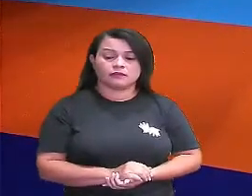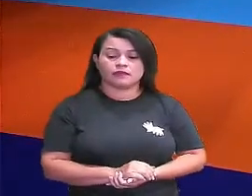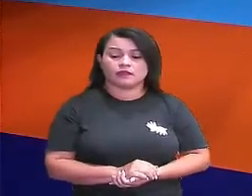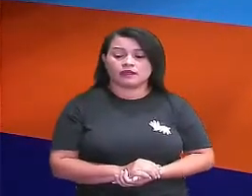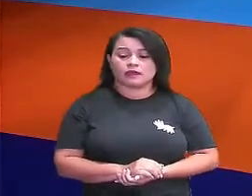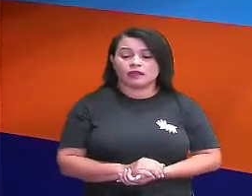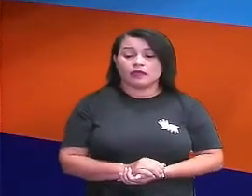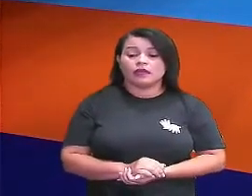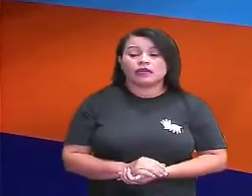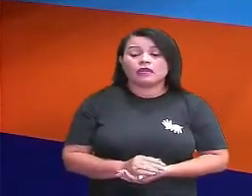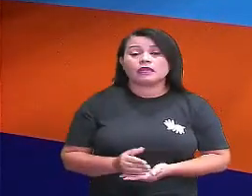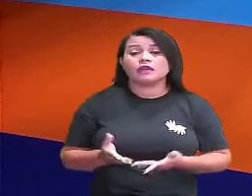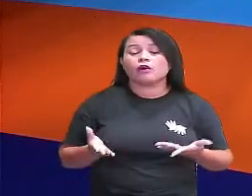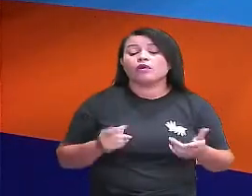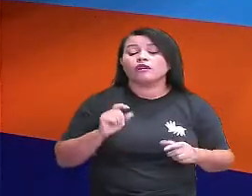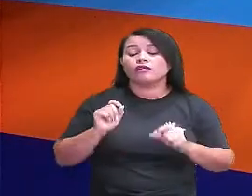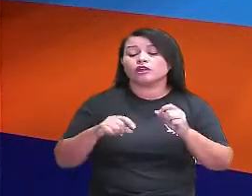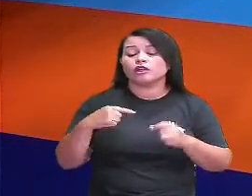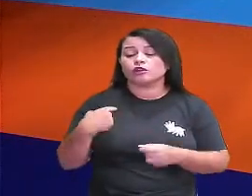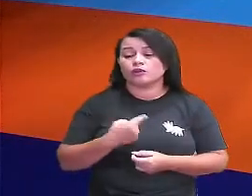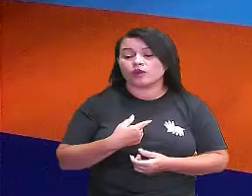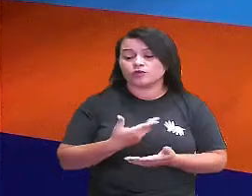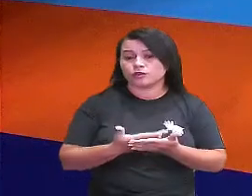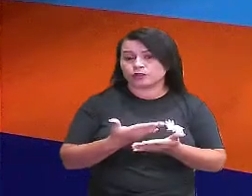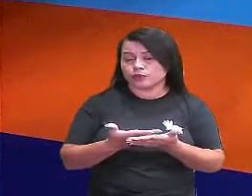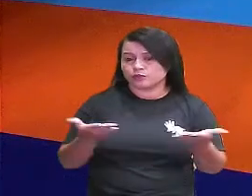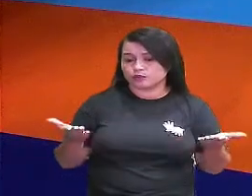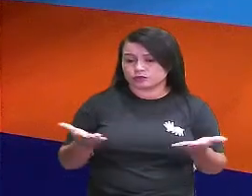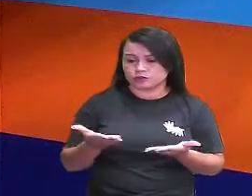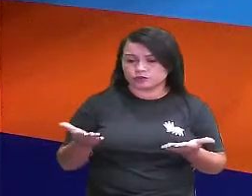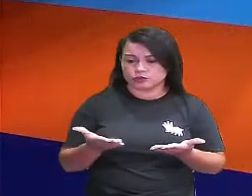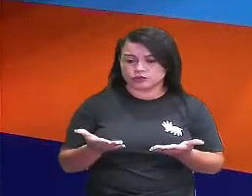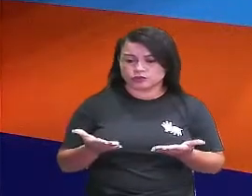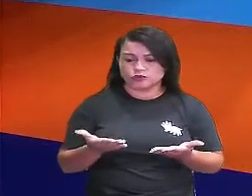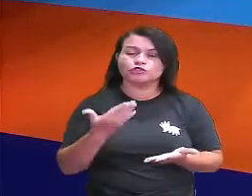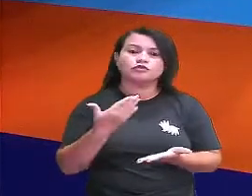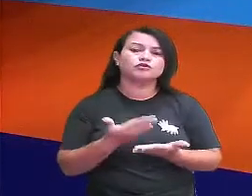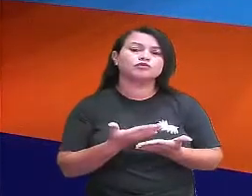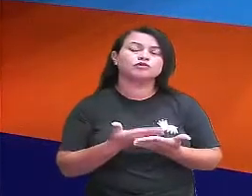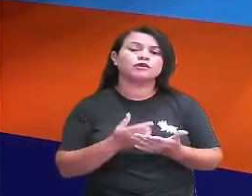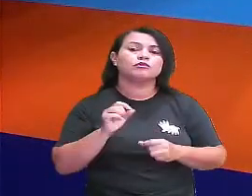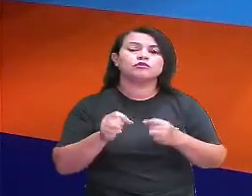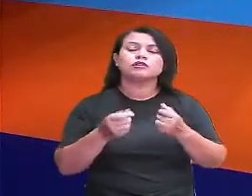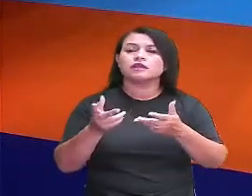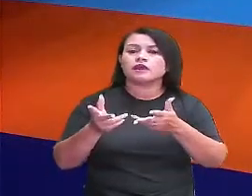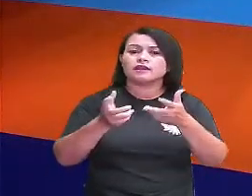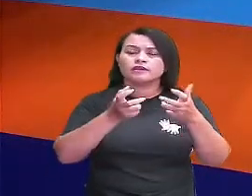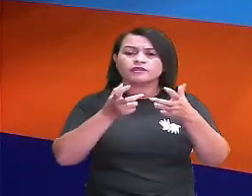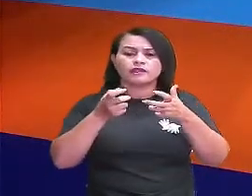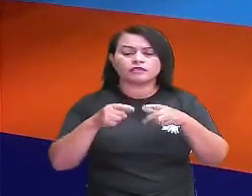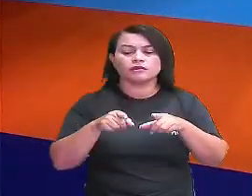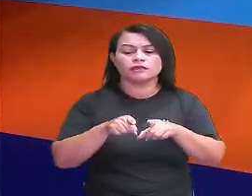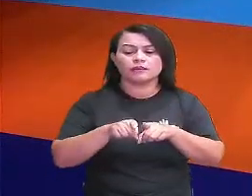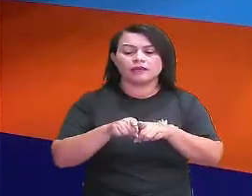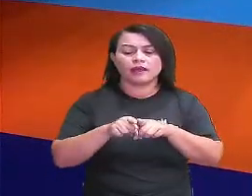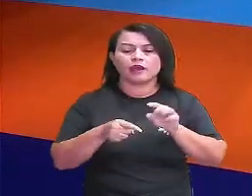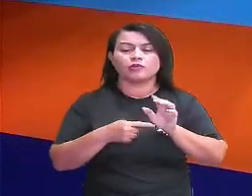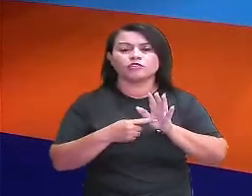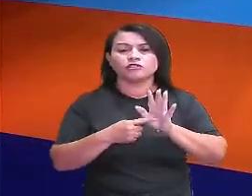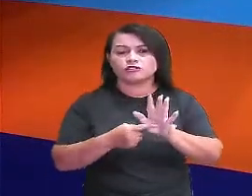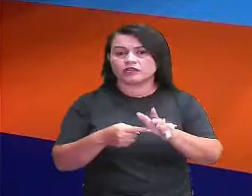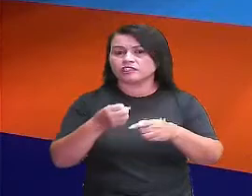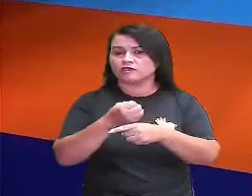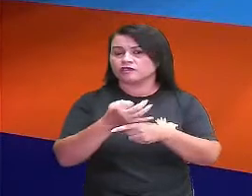vamos continuar. O que foi que nós estudamos hoje, né? Hoje nós estudamos a identificação e a representação